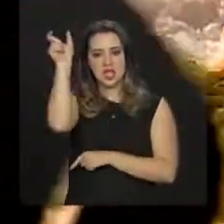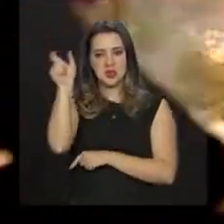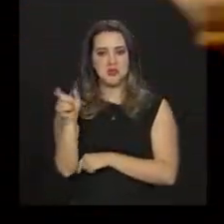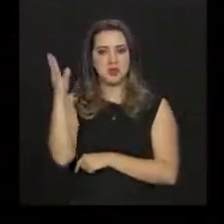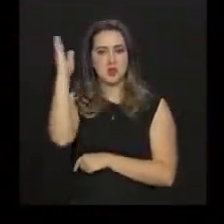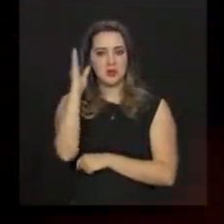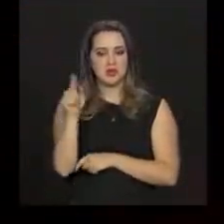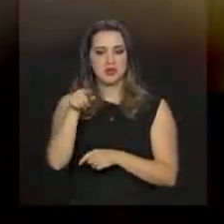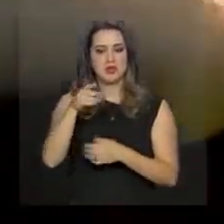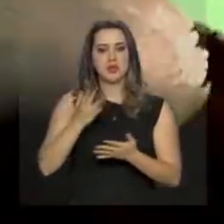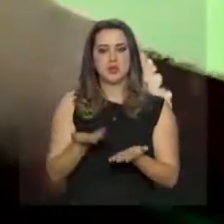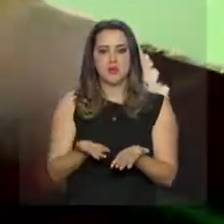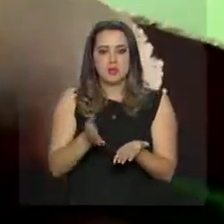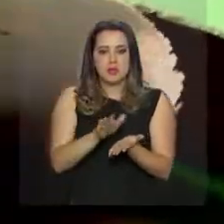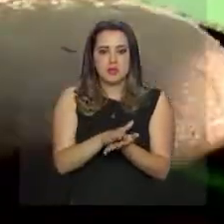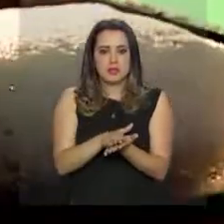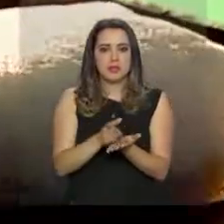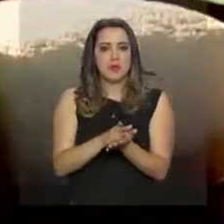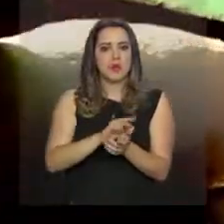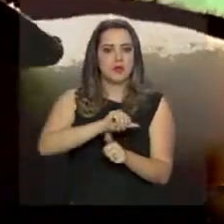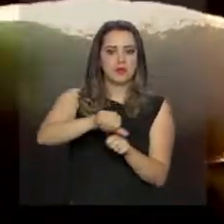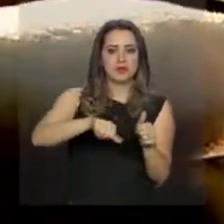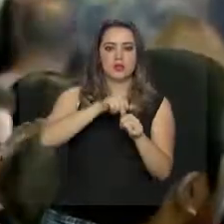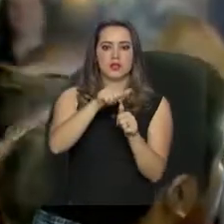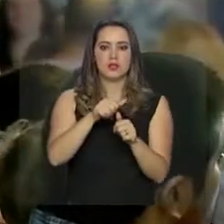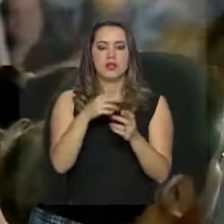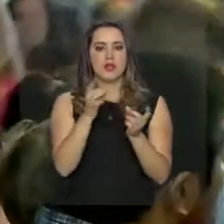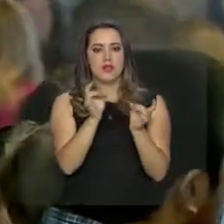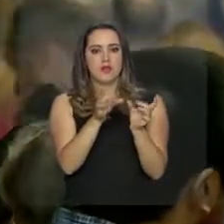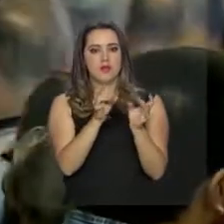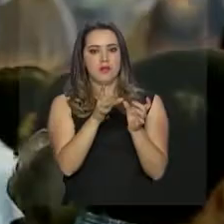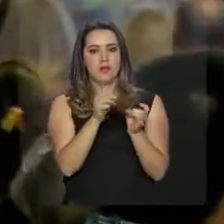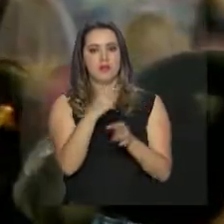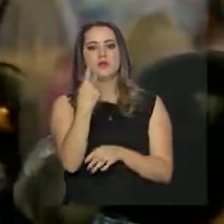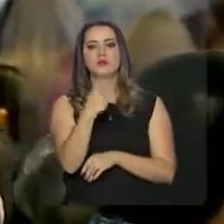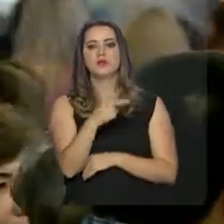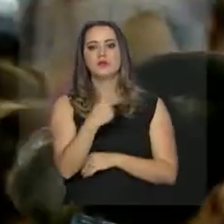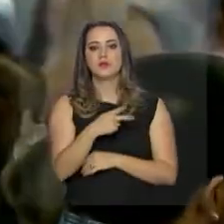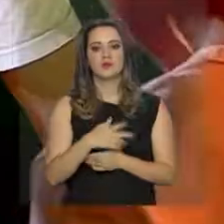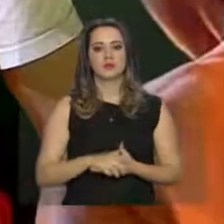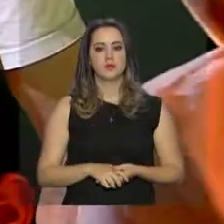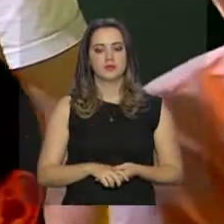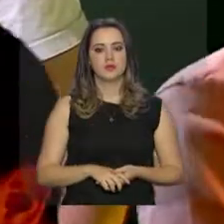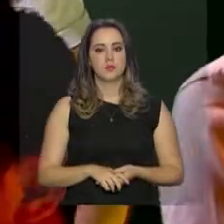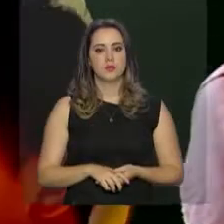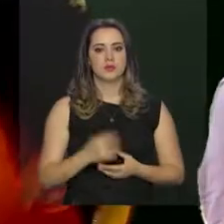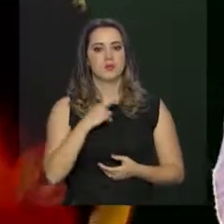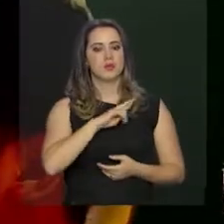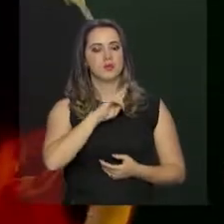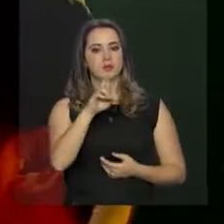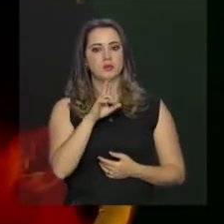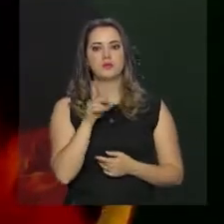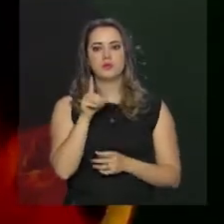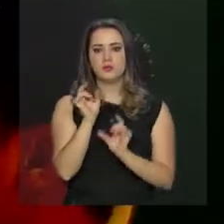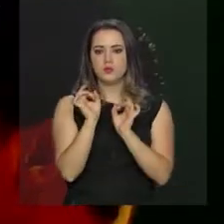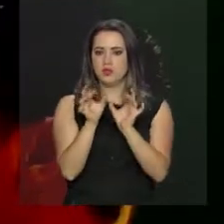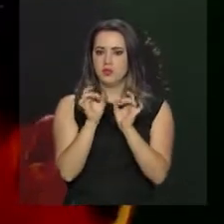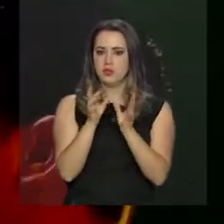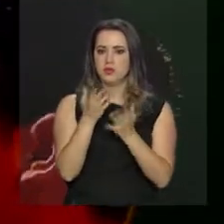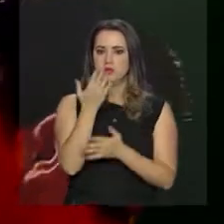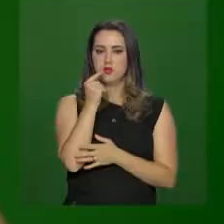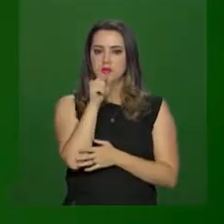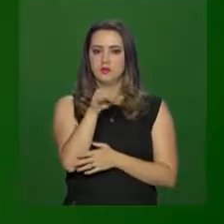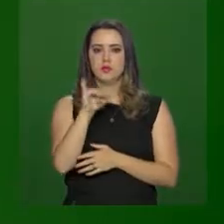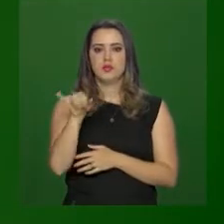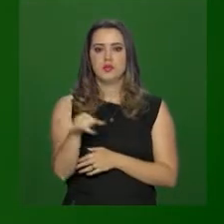dessa tapioca aqui cruzou a fronteira e é vendida nas feiras de Assunção, no Paraguai. Os responsáveis por essas delícias são